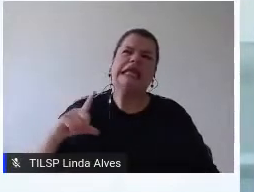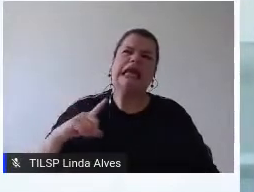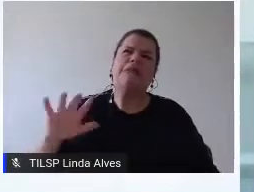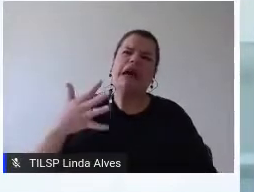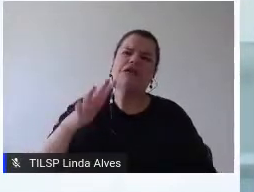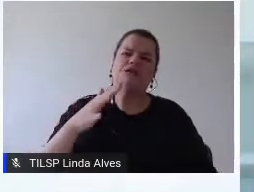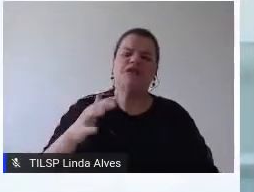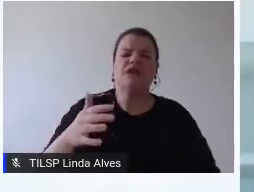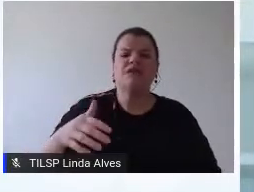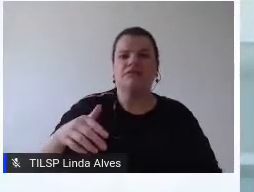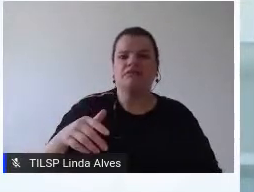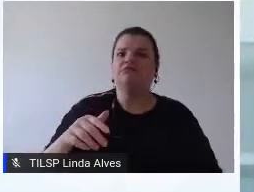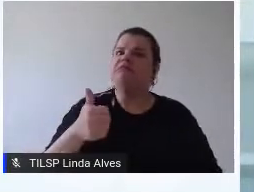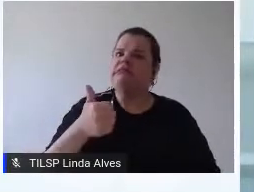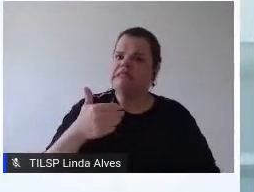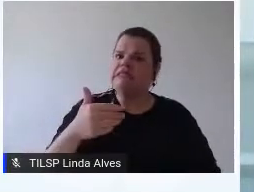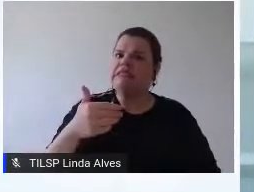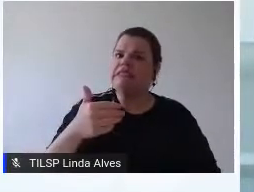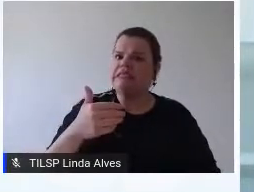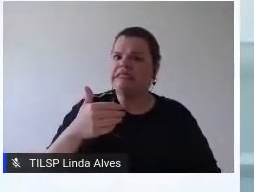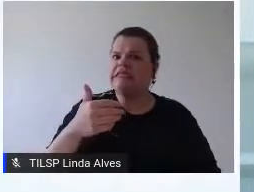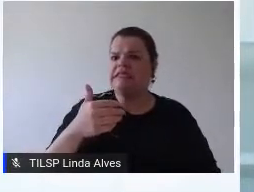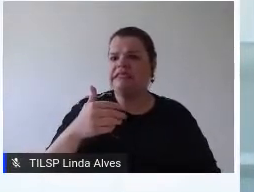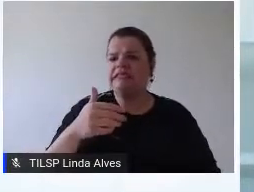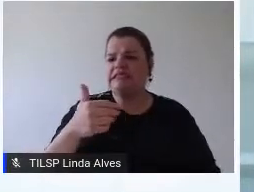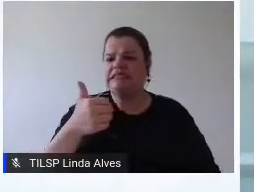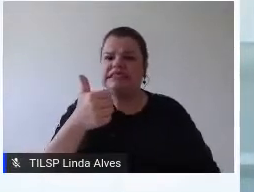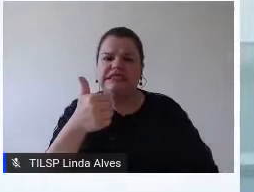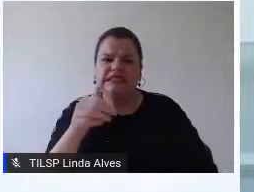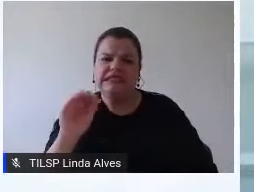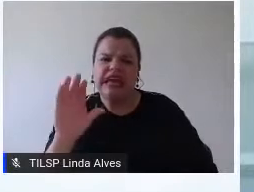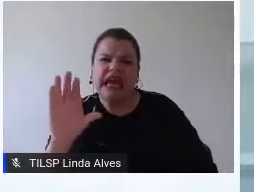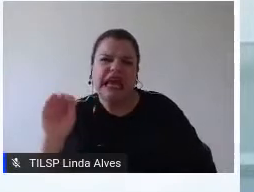100 e poucos deputados. É, o grupo,